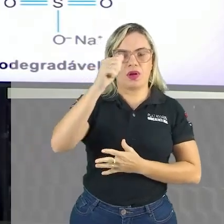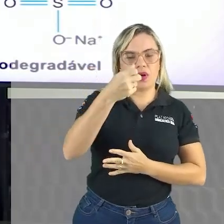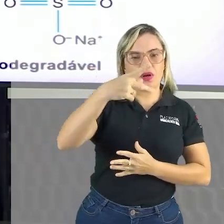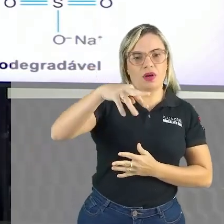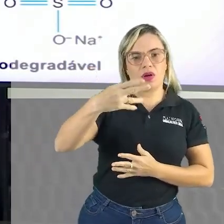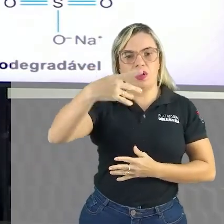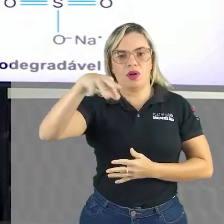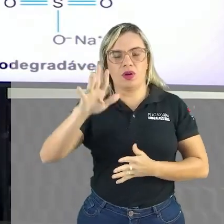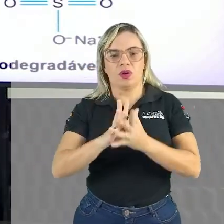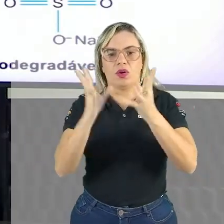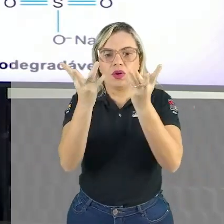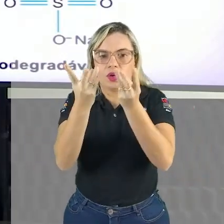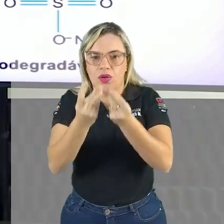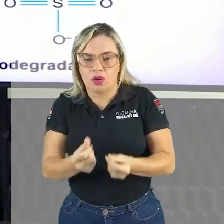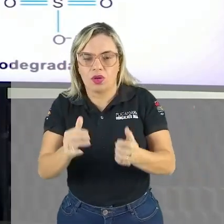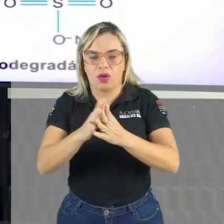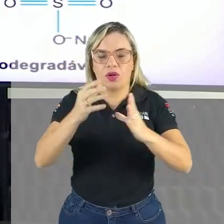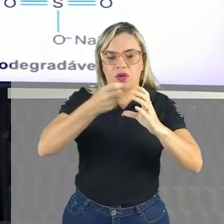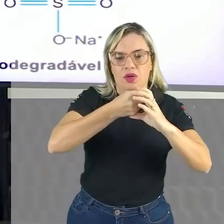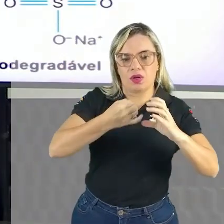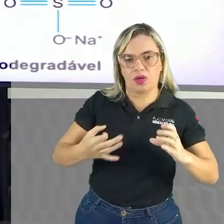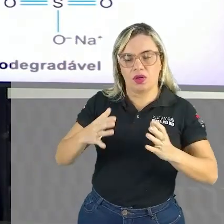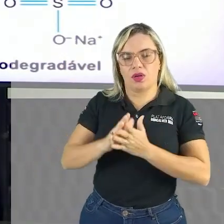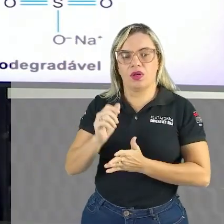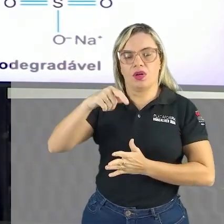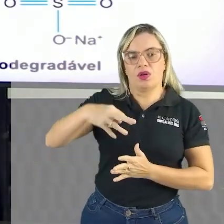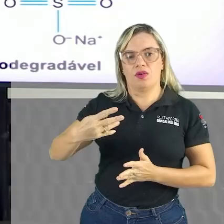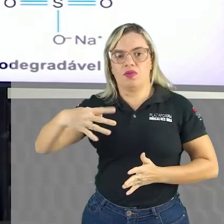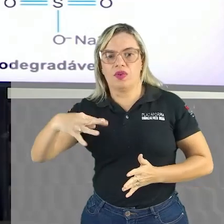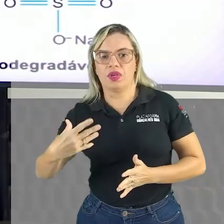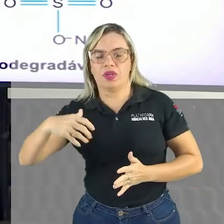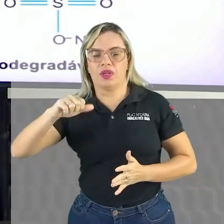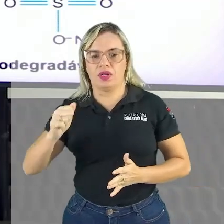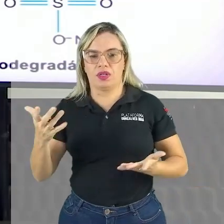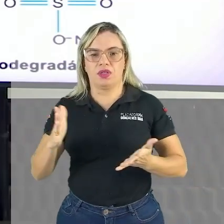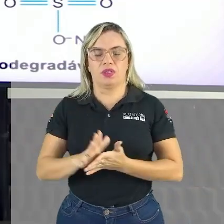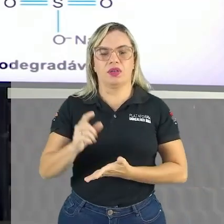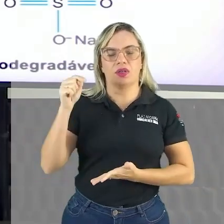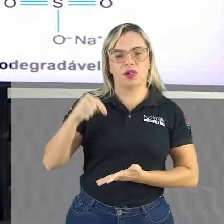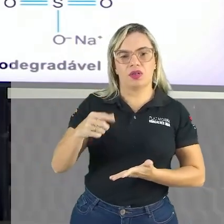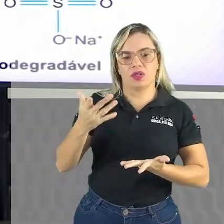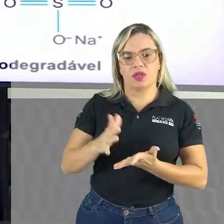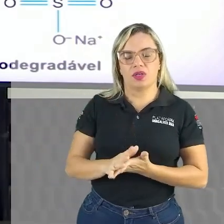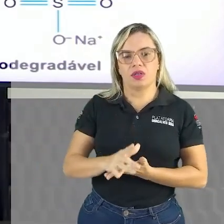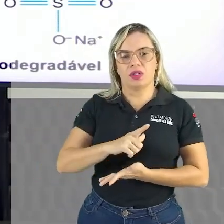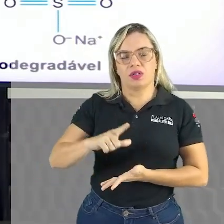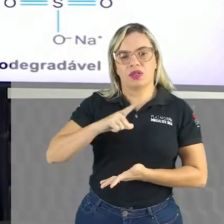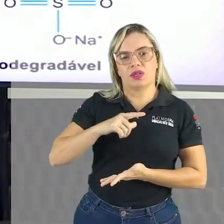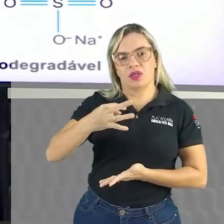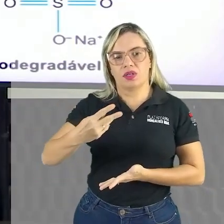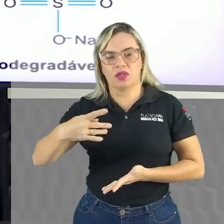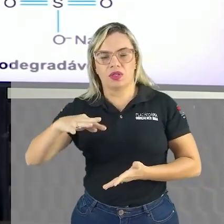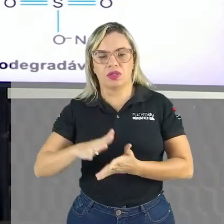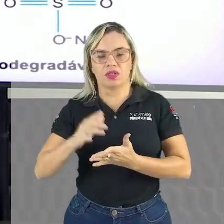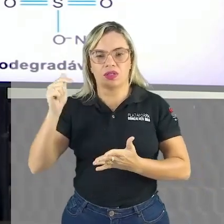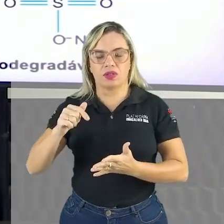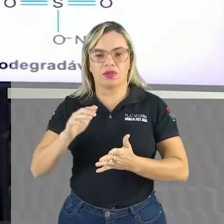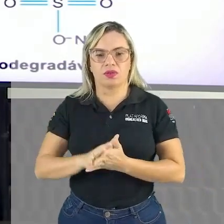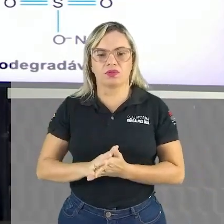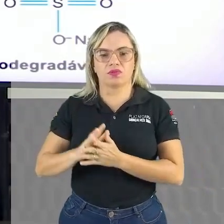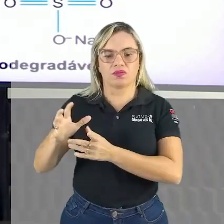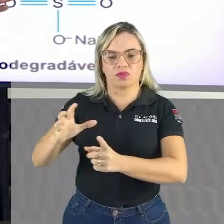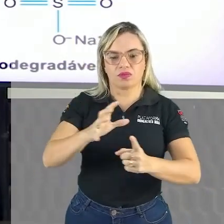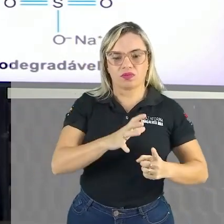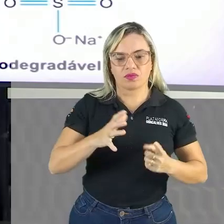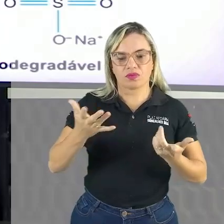Substâncias com essa característica são chamadas de anfifílicas, tá? Os tensoativos, os surfactantes são assim. Então, se